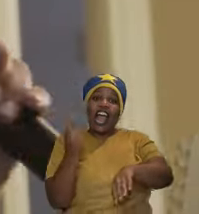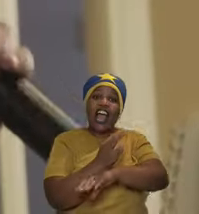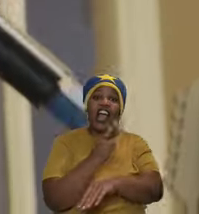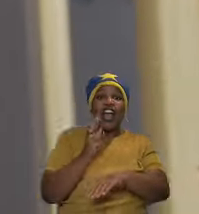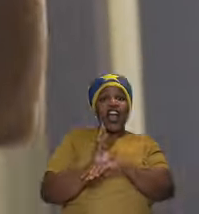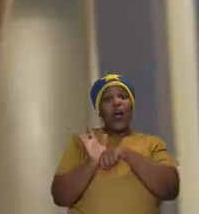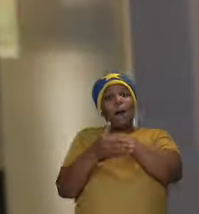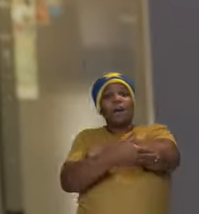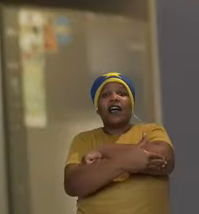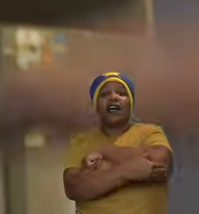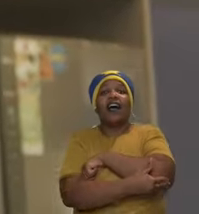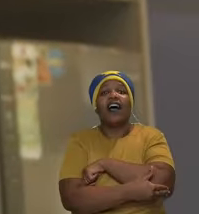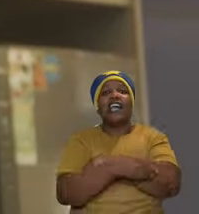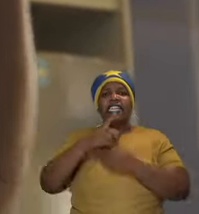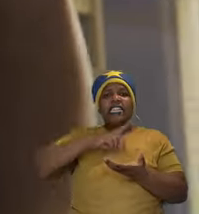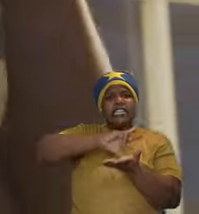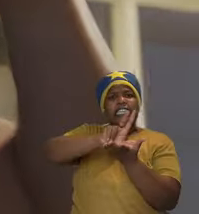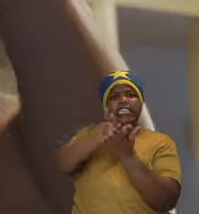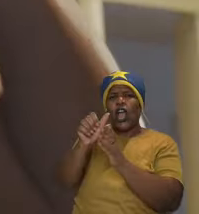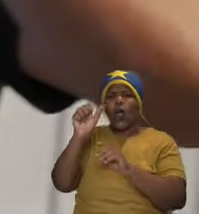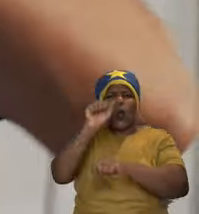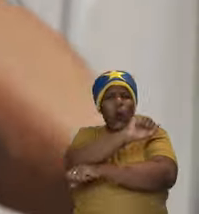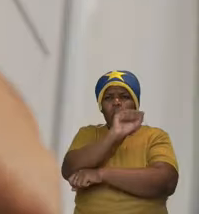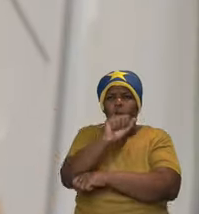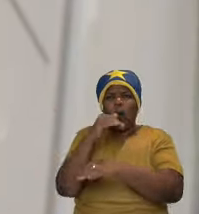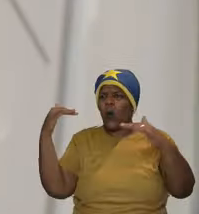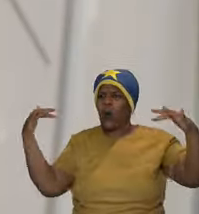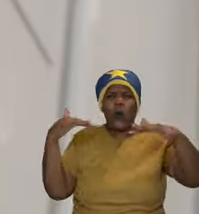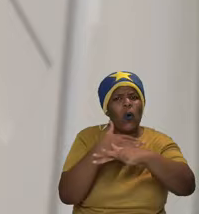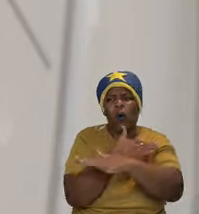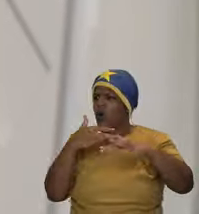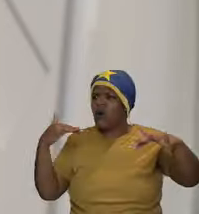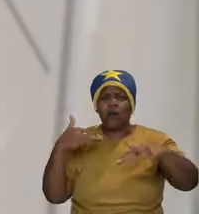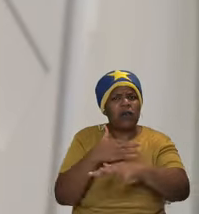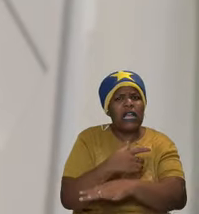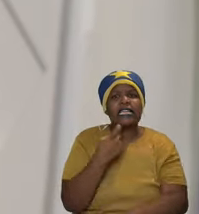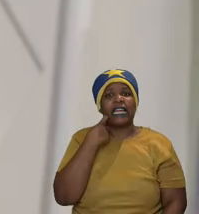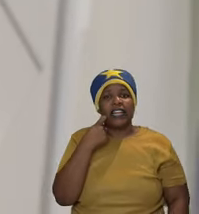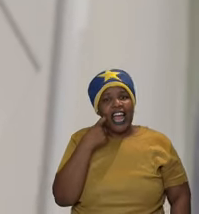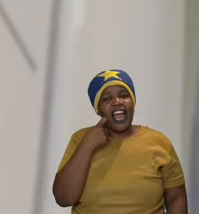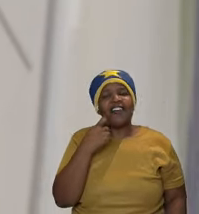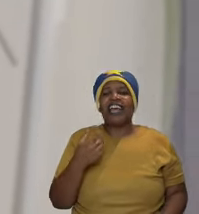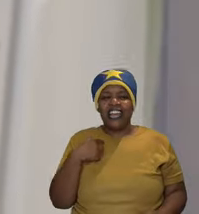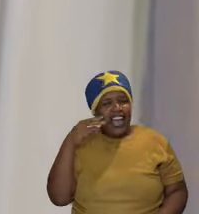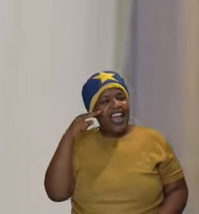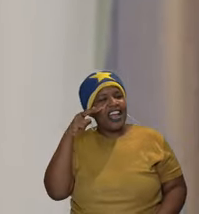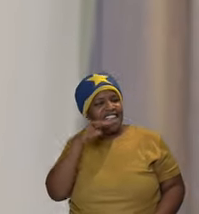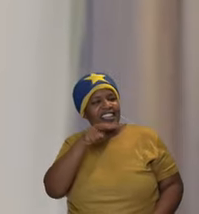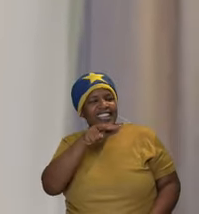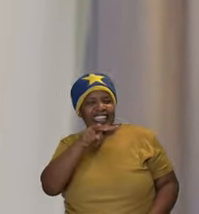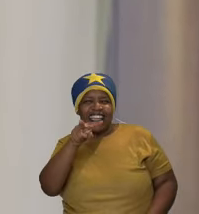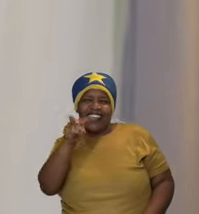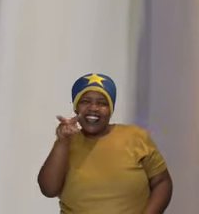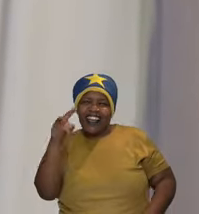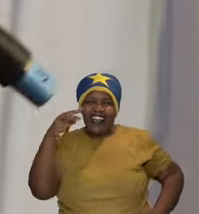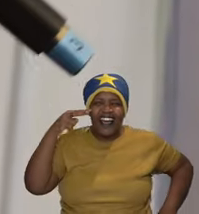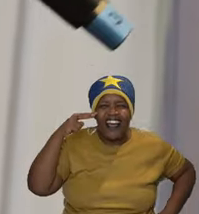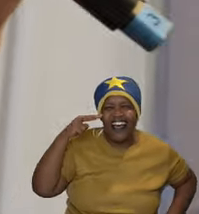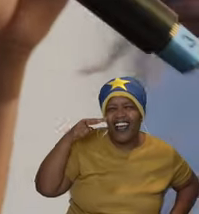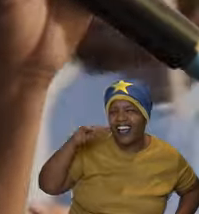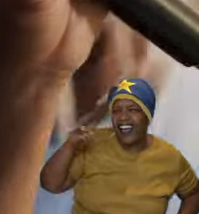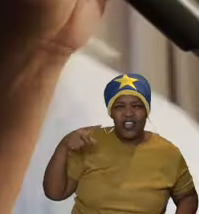marginal. E vários carros transitando na quebrada. Sexta-feira é mato, vê Colômbia disfarçada.